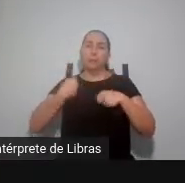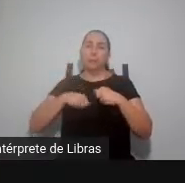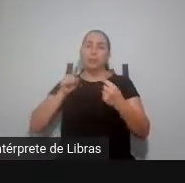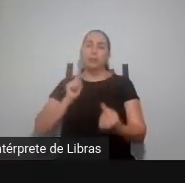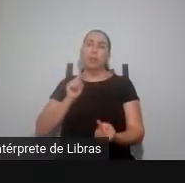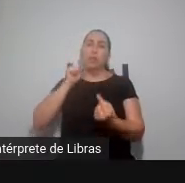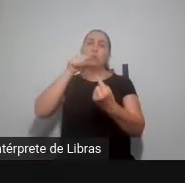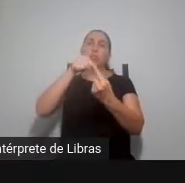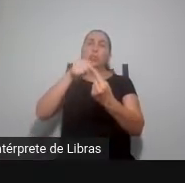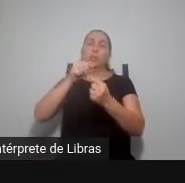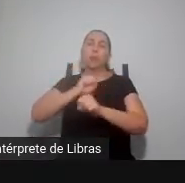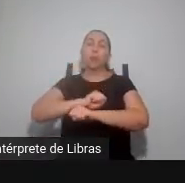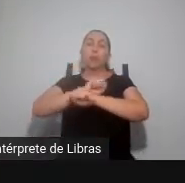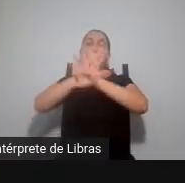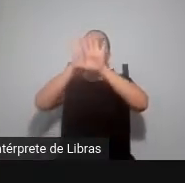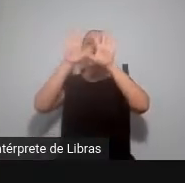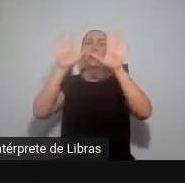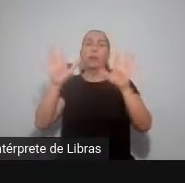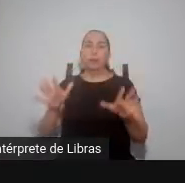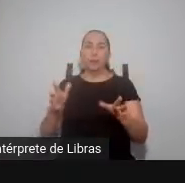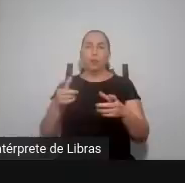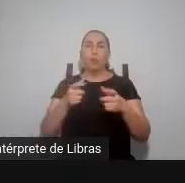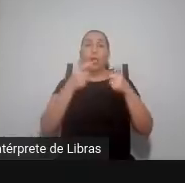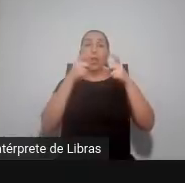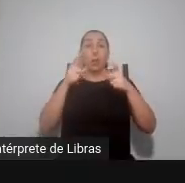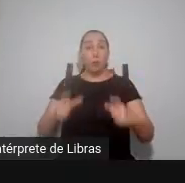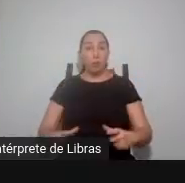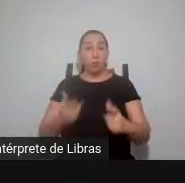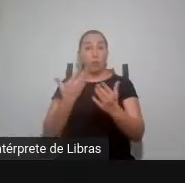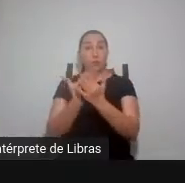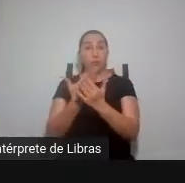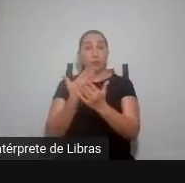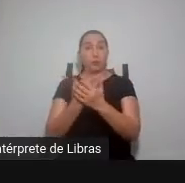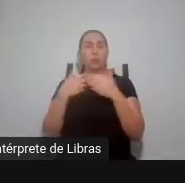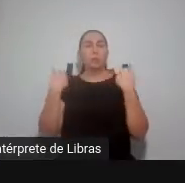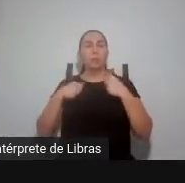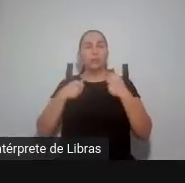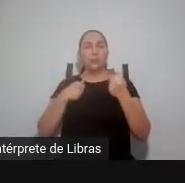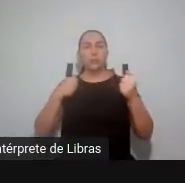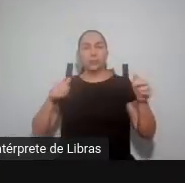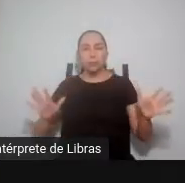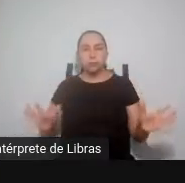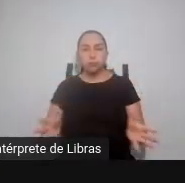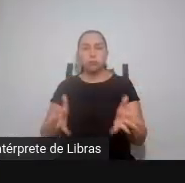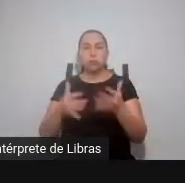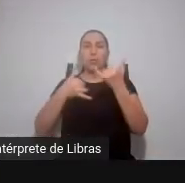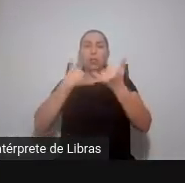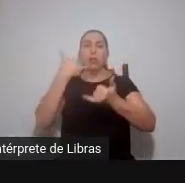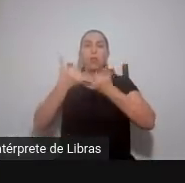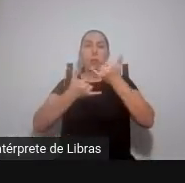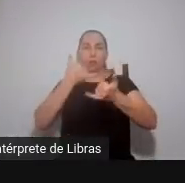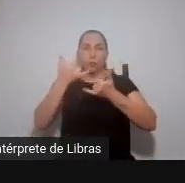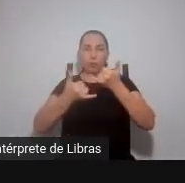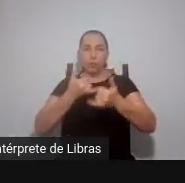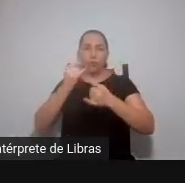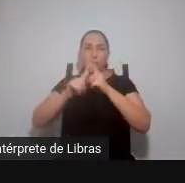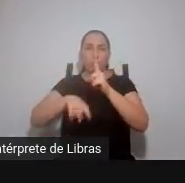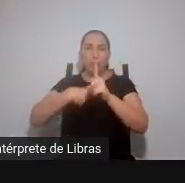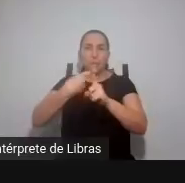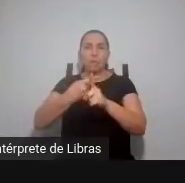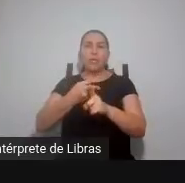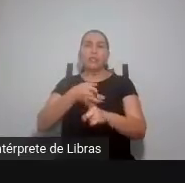E ludicidade, escola é lugar do lúdico, sim. Mas para além disso é o lugar desse conhecimento escolarizado, né?